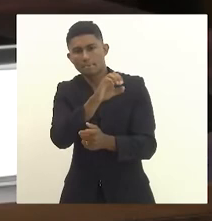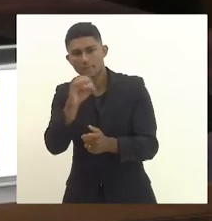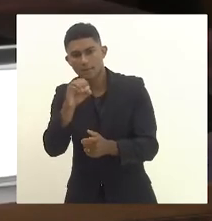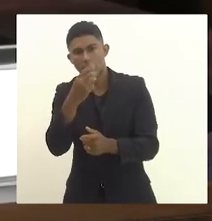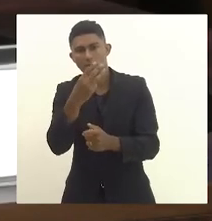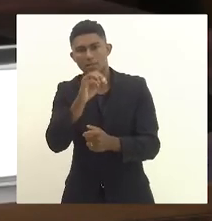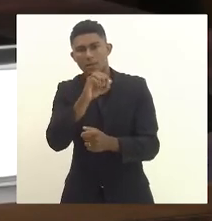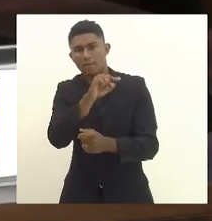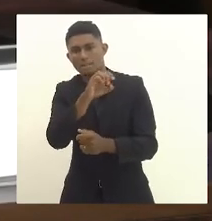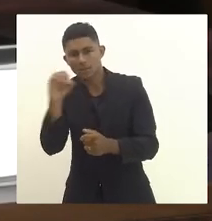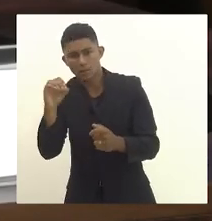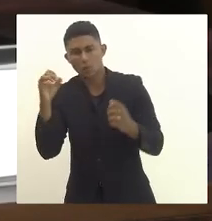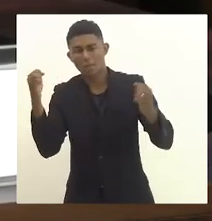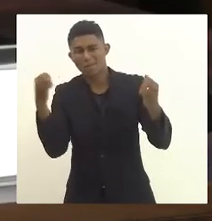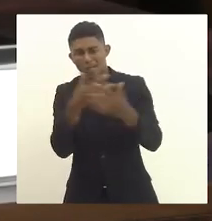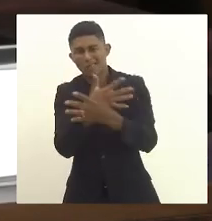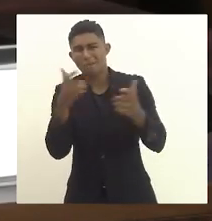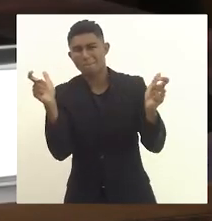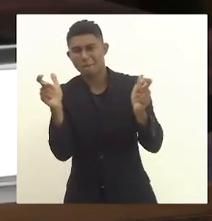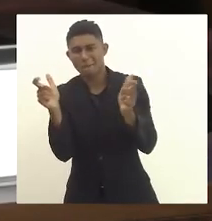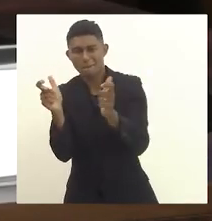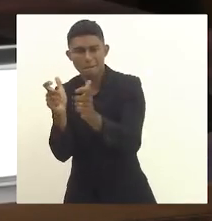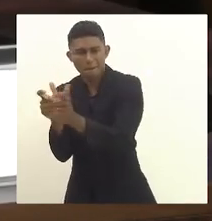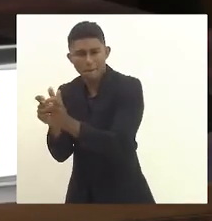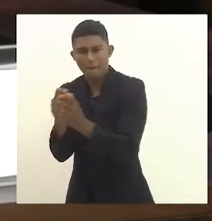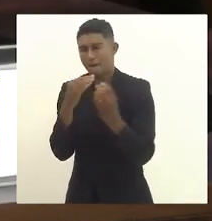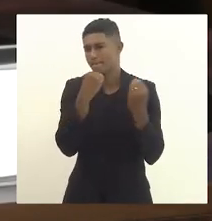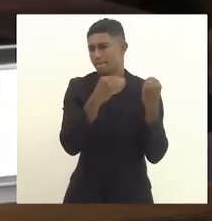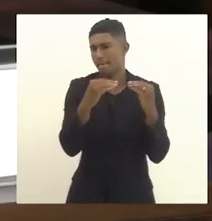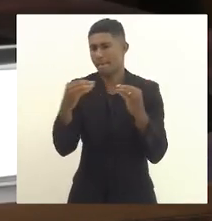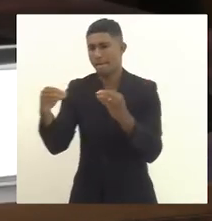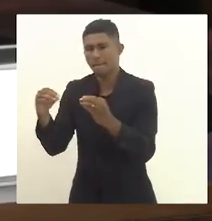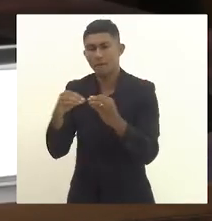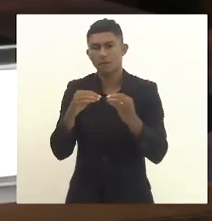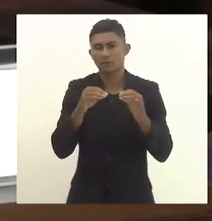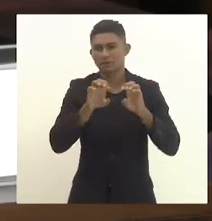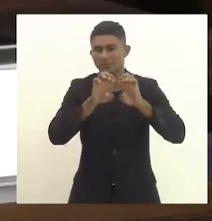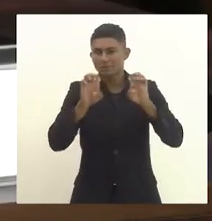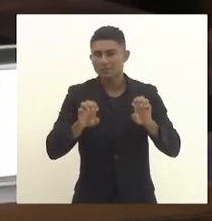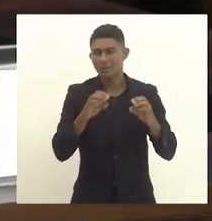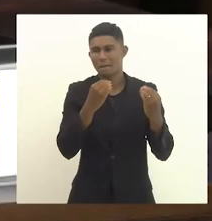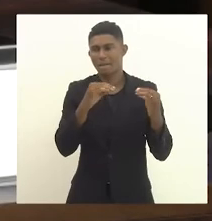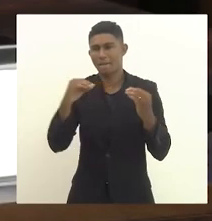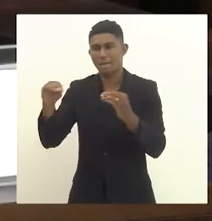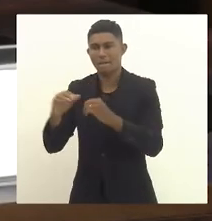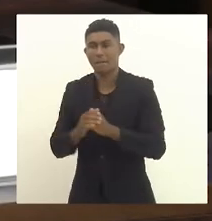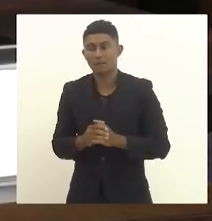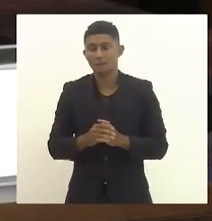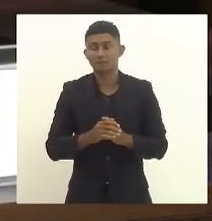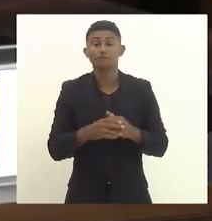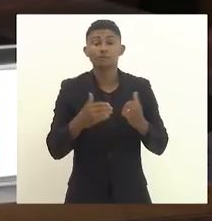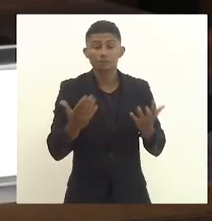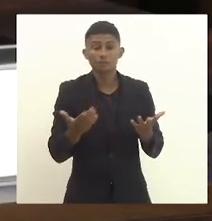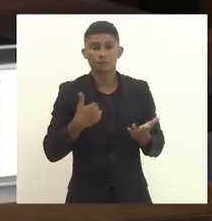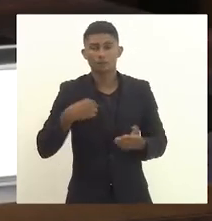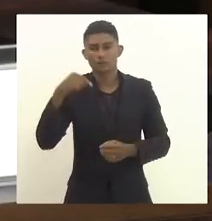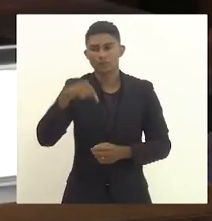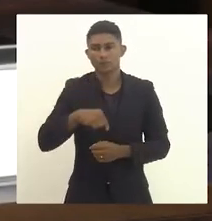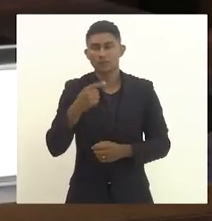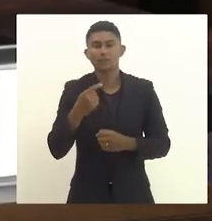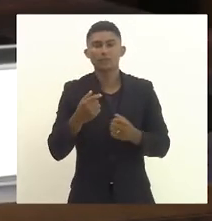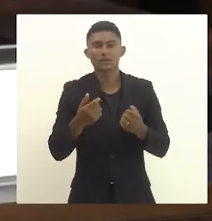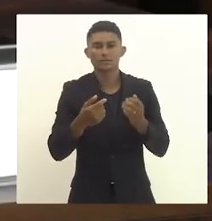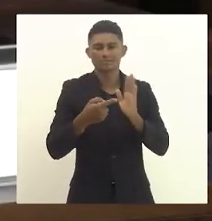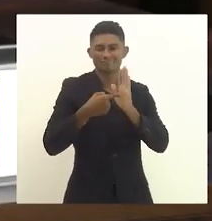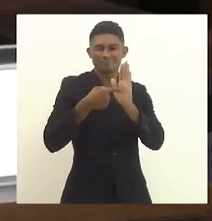para as operadoras de telecomunicações. Bom, feita essa introdução, presidente, e trazendo aqui um pouco das respostas, deixa eu fazer uma introdução da minha apresentação,